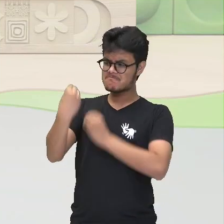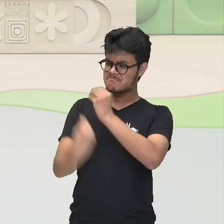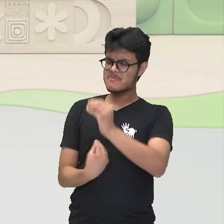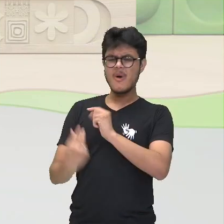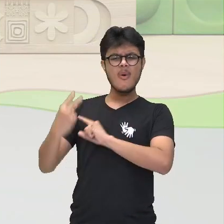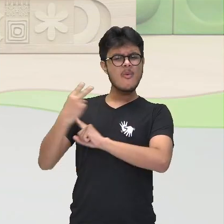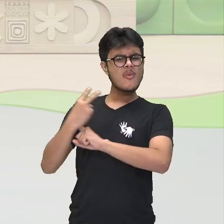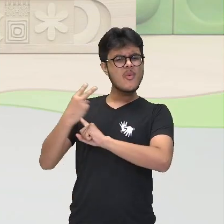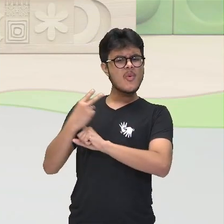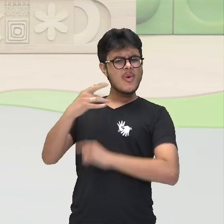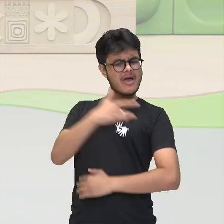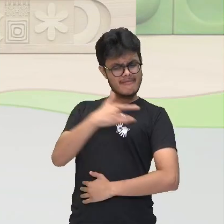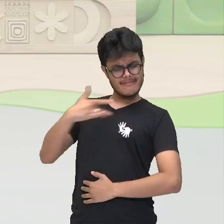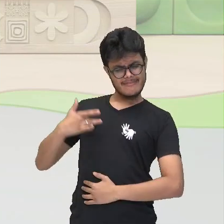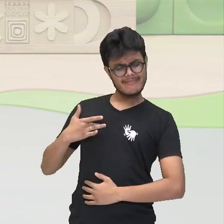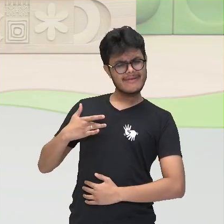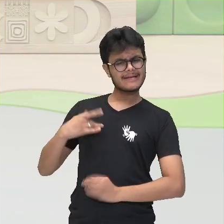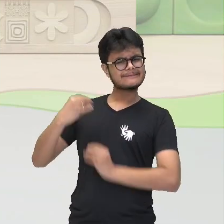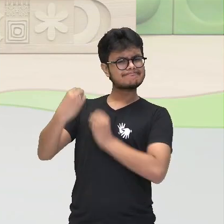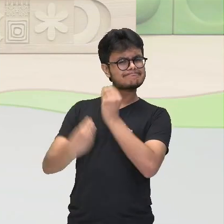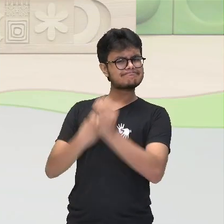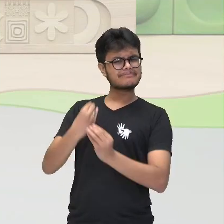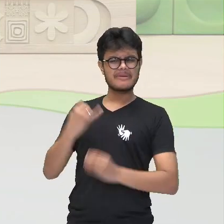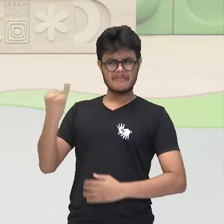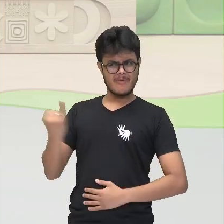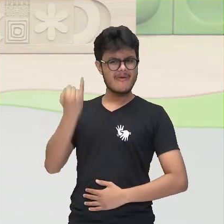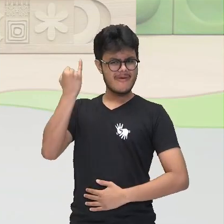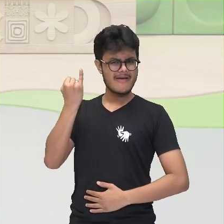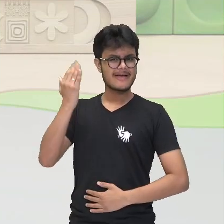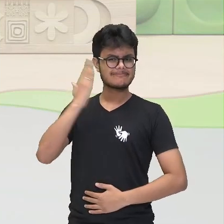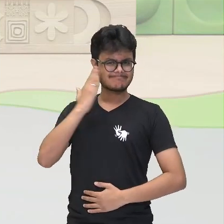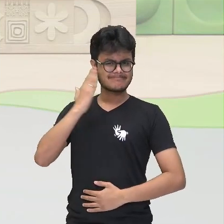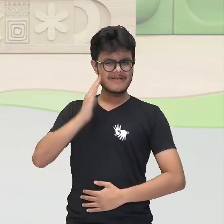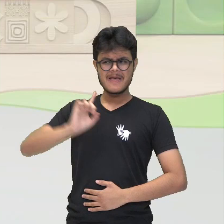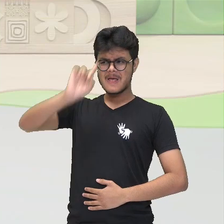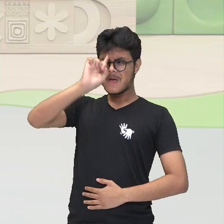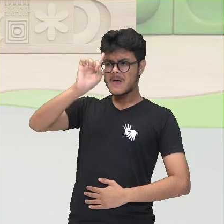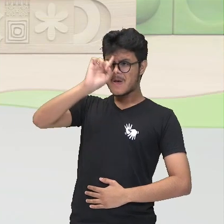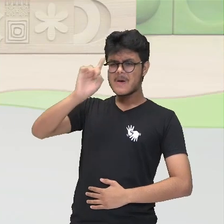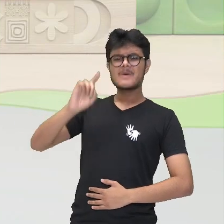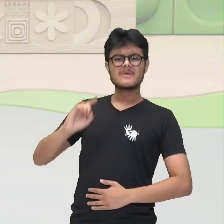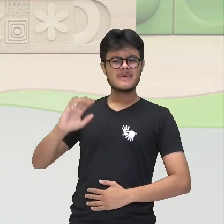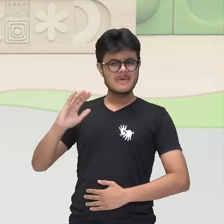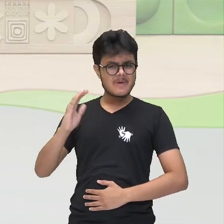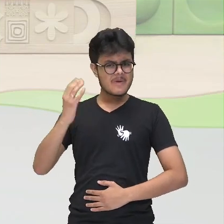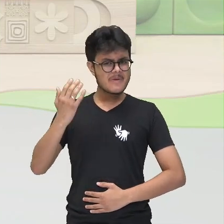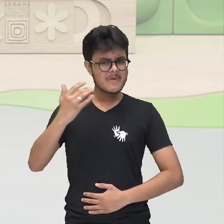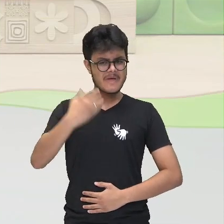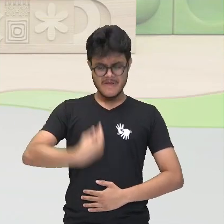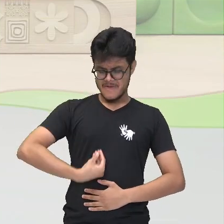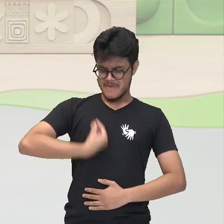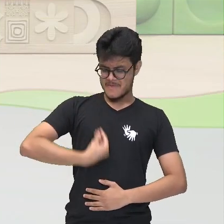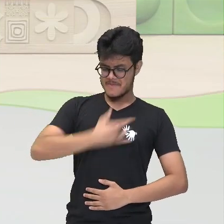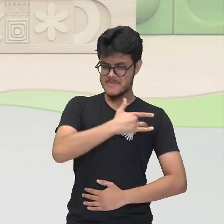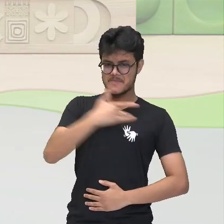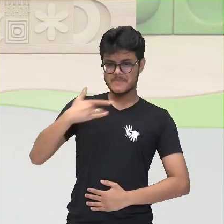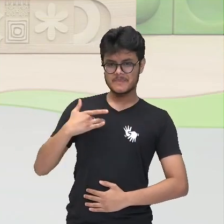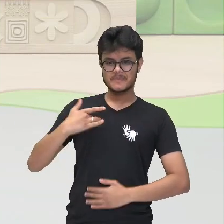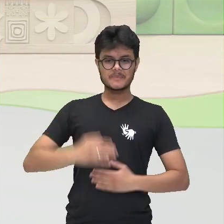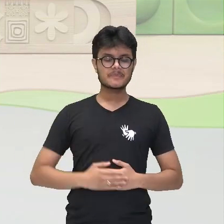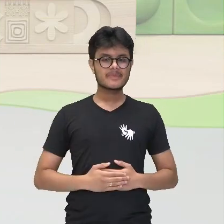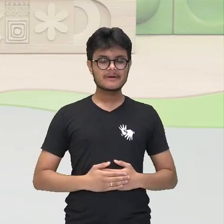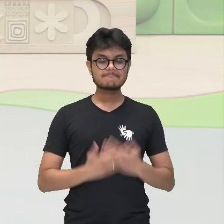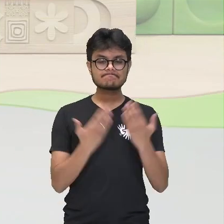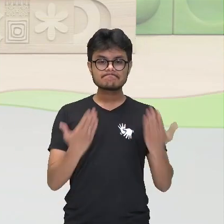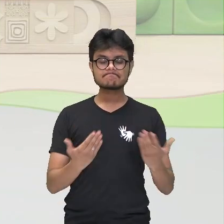hábitos saudáveis, a importância de adquirir bons hábitos para ter uma vida melhor, mais saudável. Então aqui a